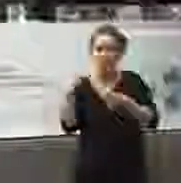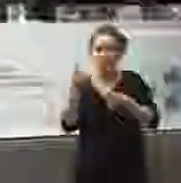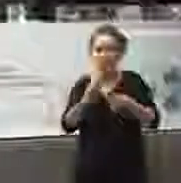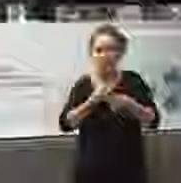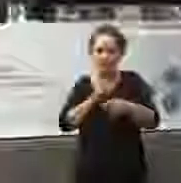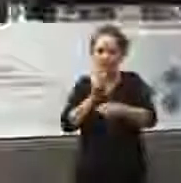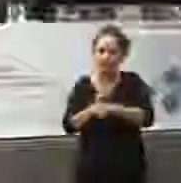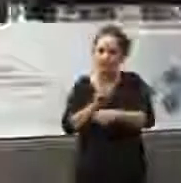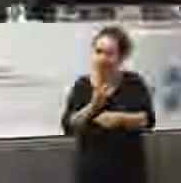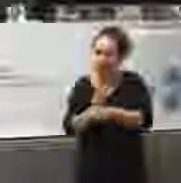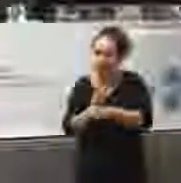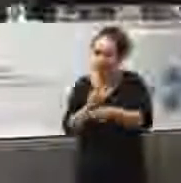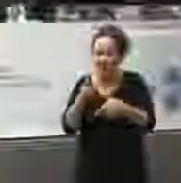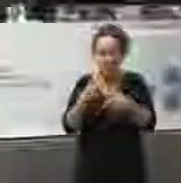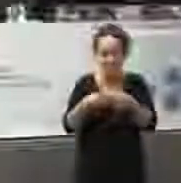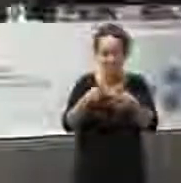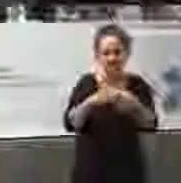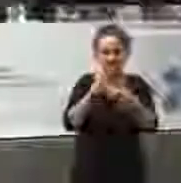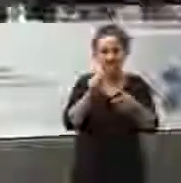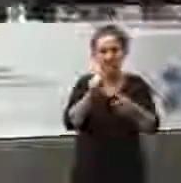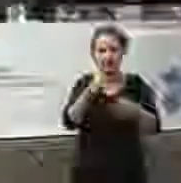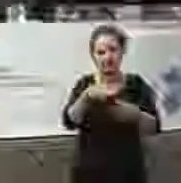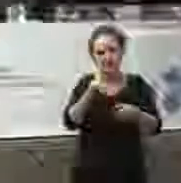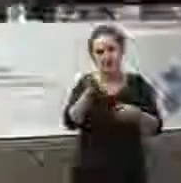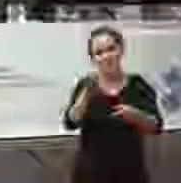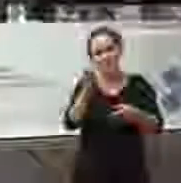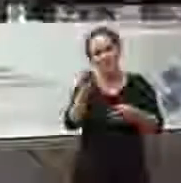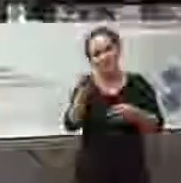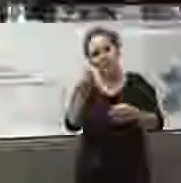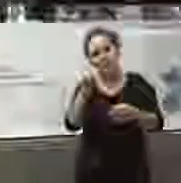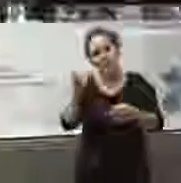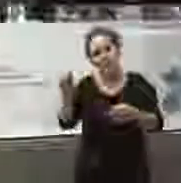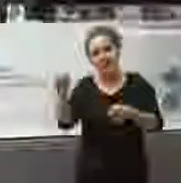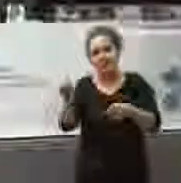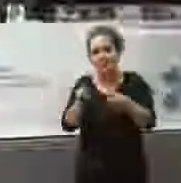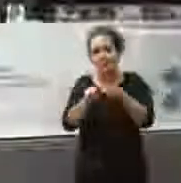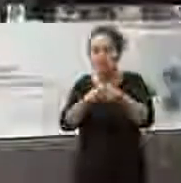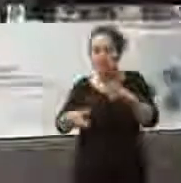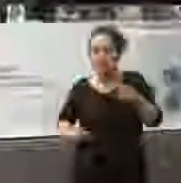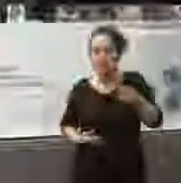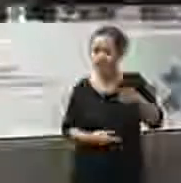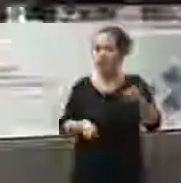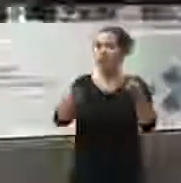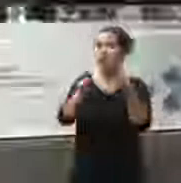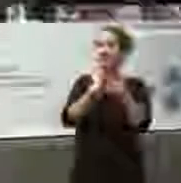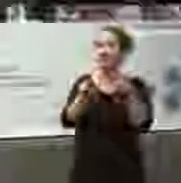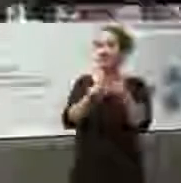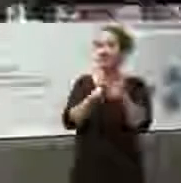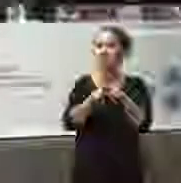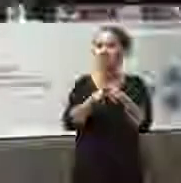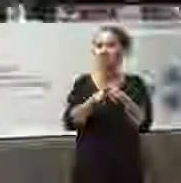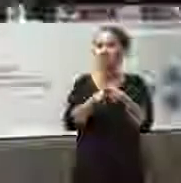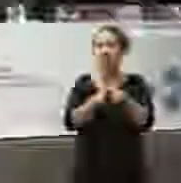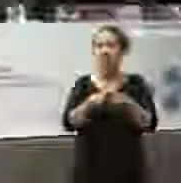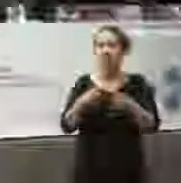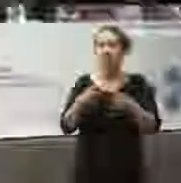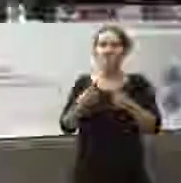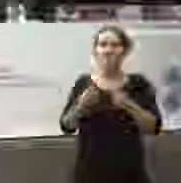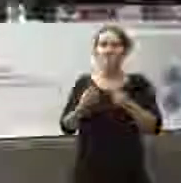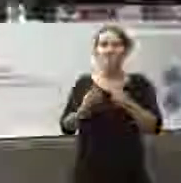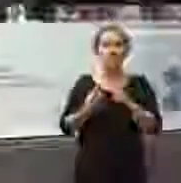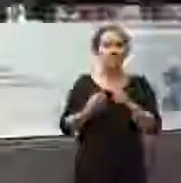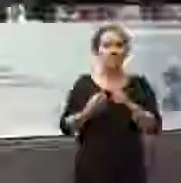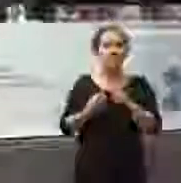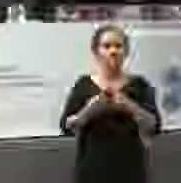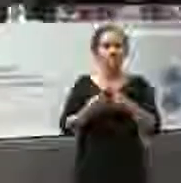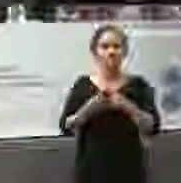de questões sanitárias cirurgias uti existe uma o